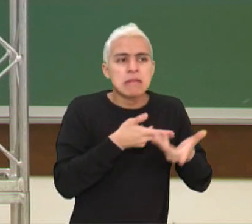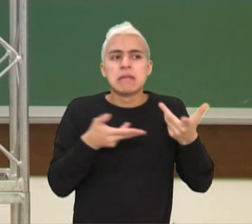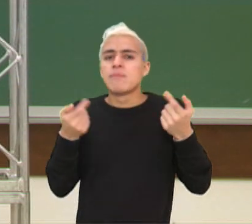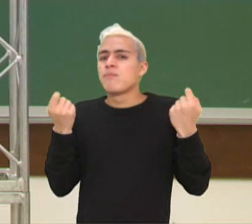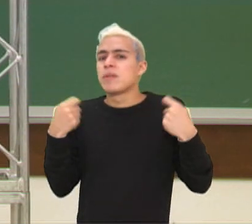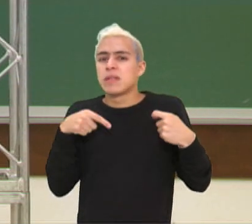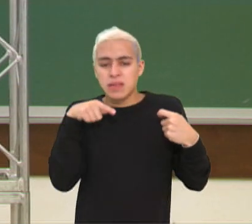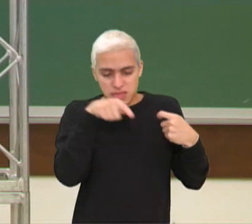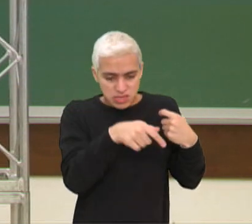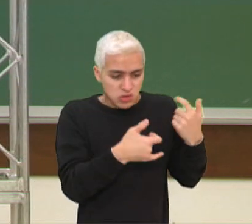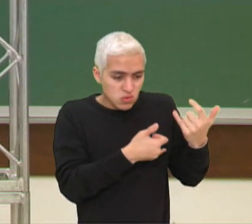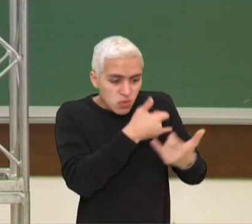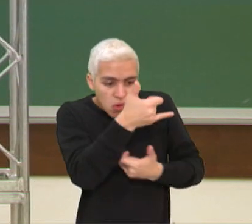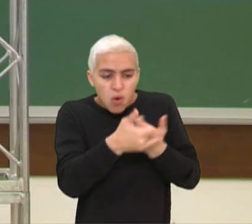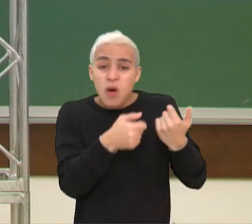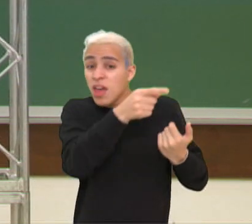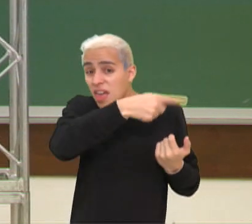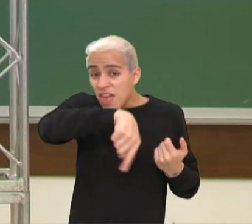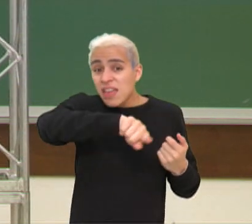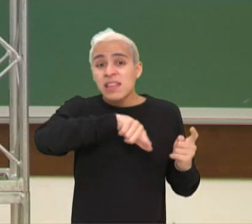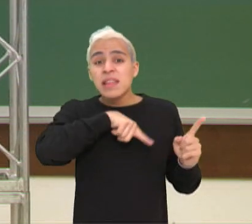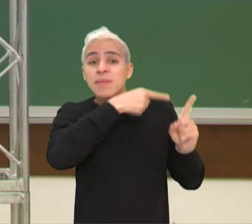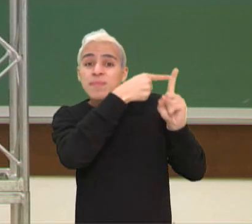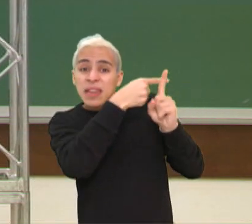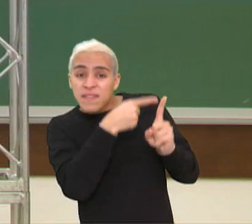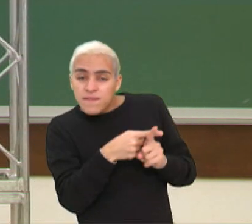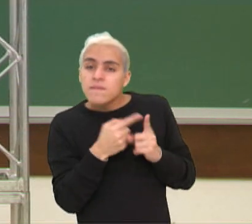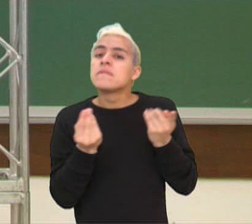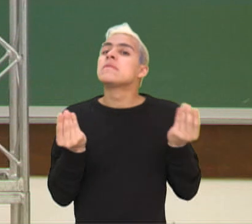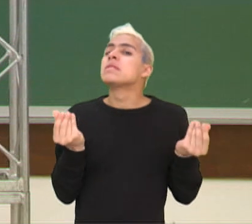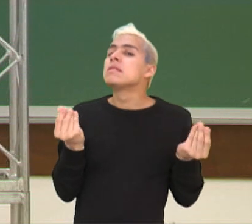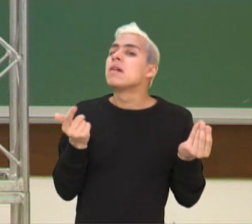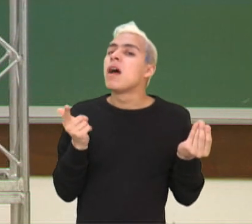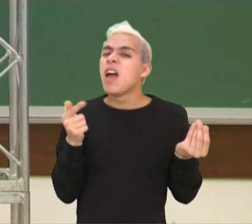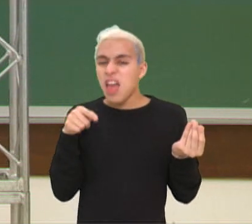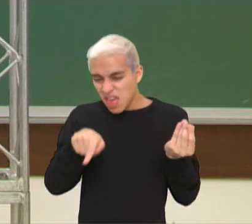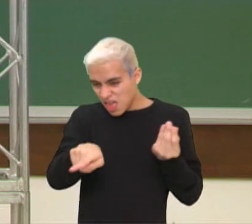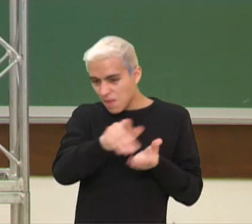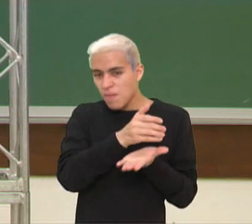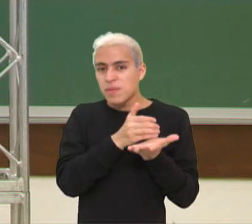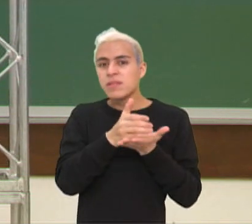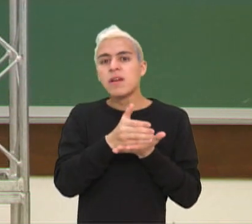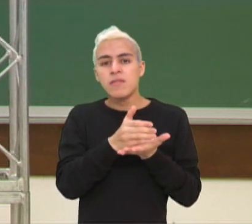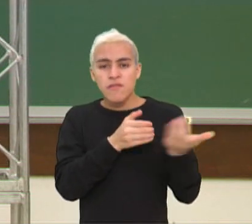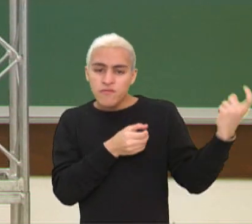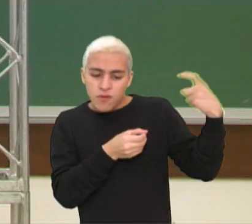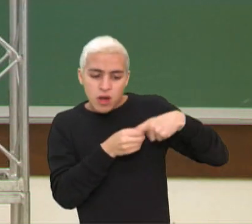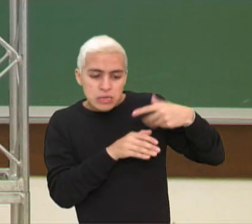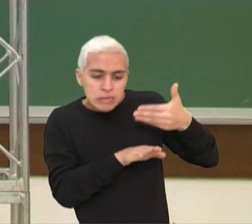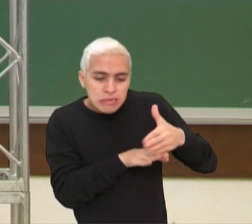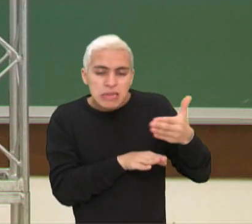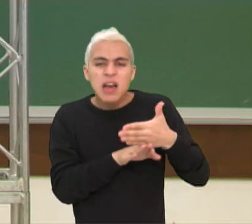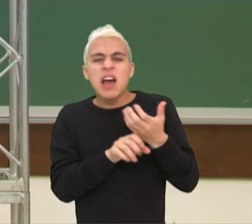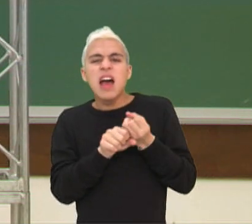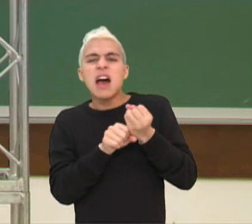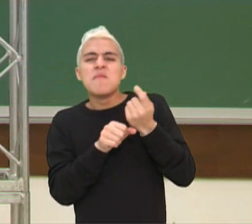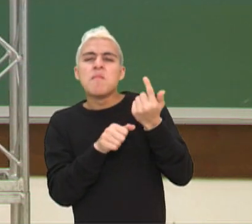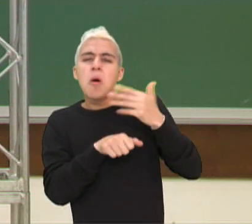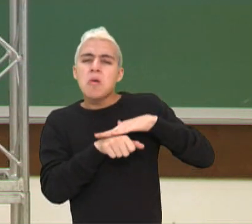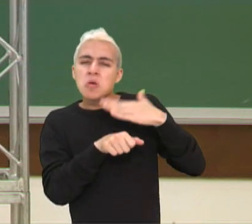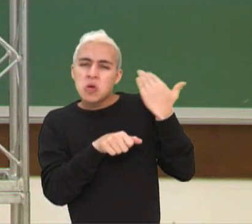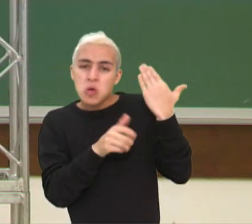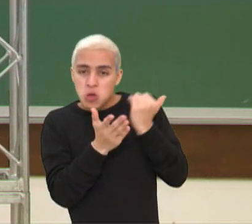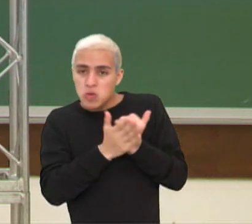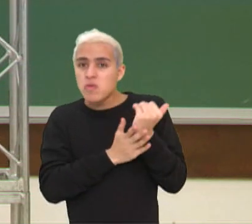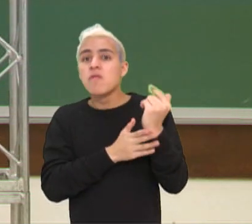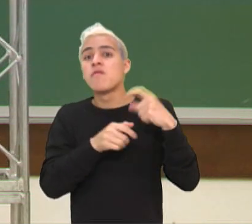desse jogo, né, dos benefícios que os jogos de tabuleiro trazem. E eles começaram aí a retornar com mais forças nesses últimos anos. Então, e um